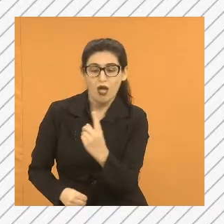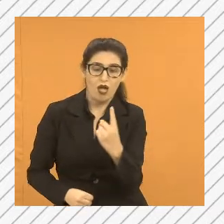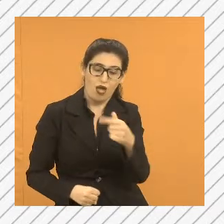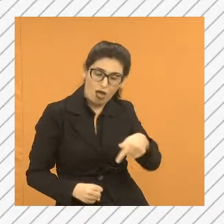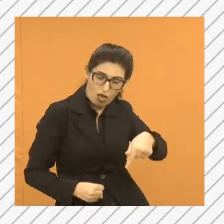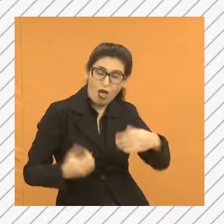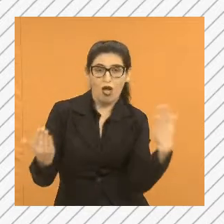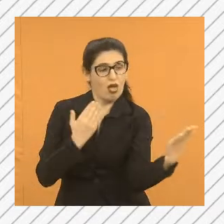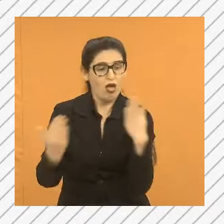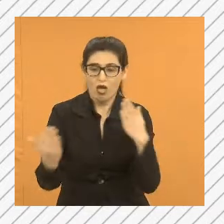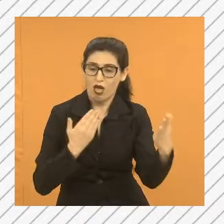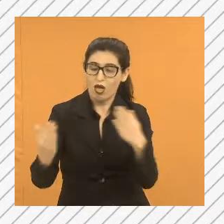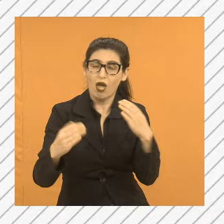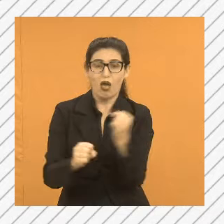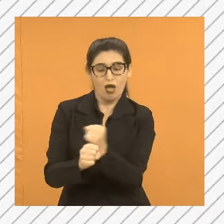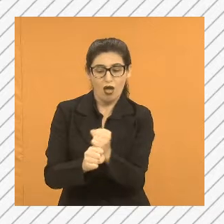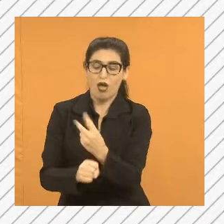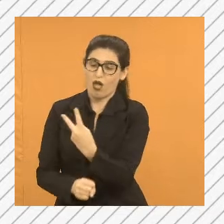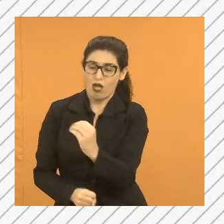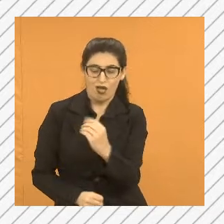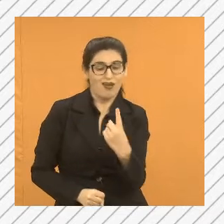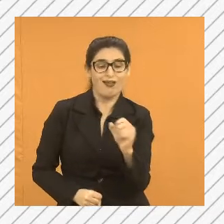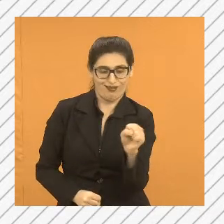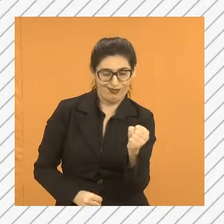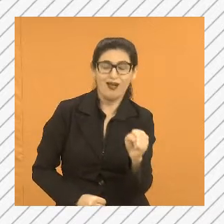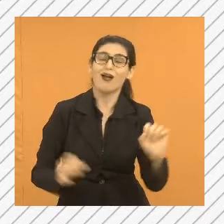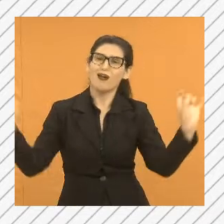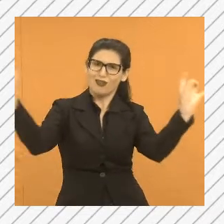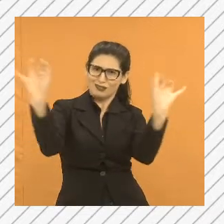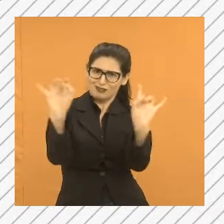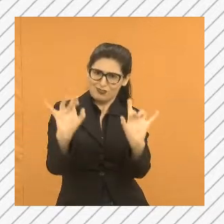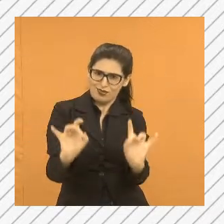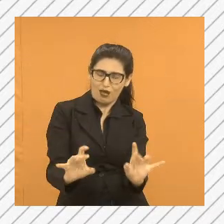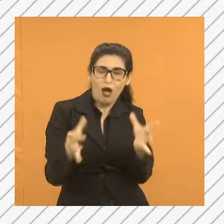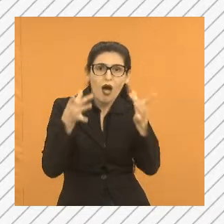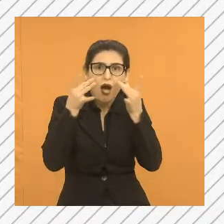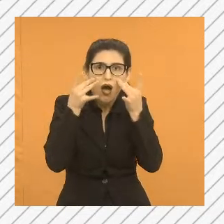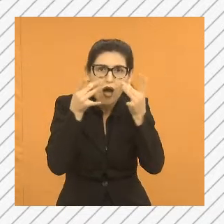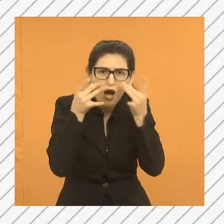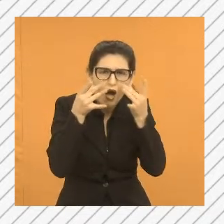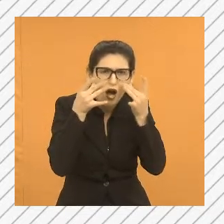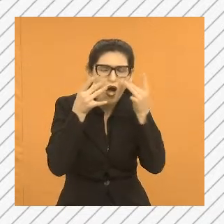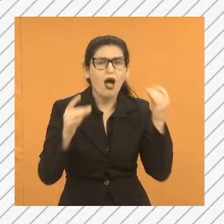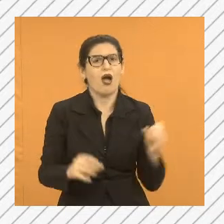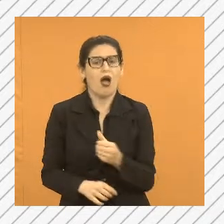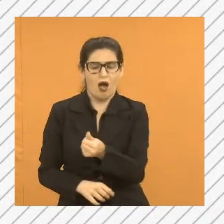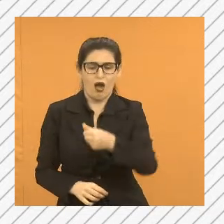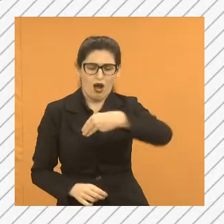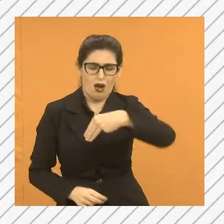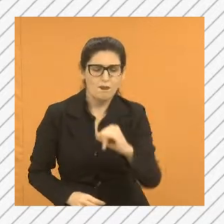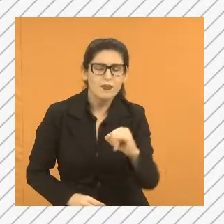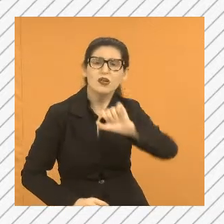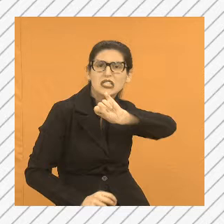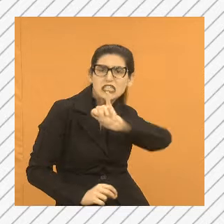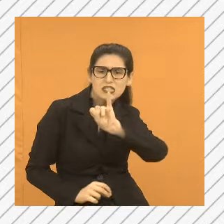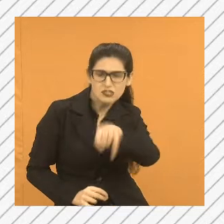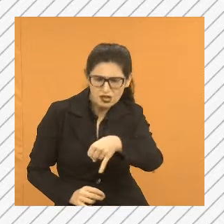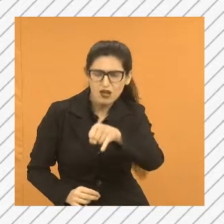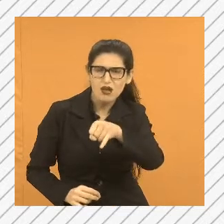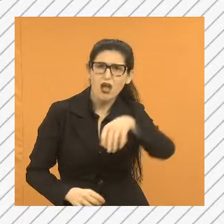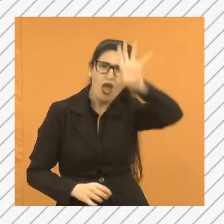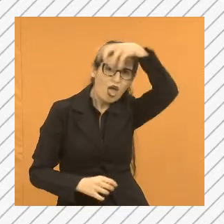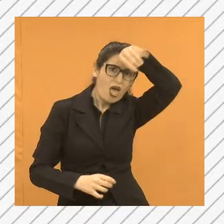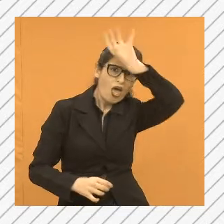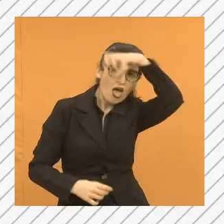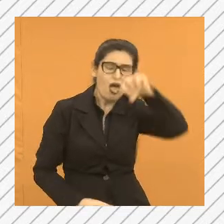de 2018. Na atenção especializada, que compreendem o AME, o SIM, Ambulatório